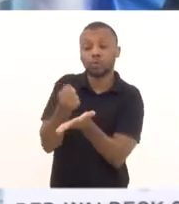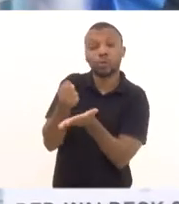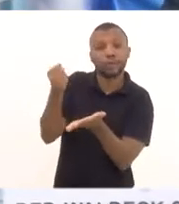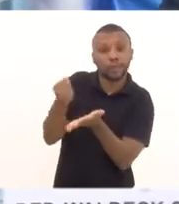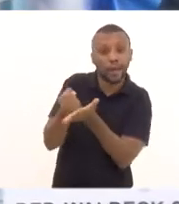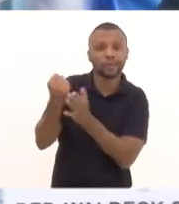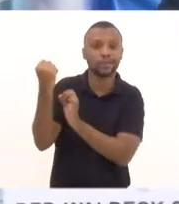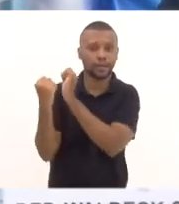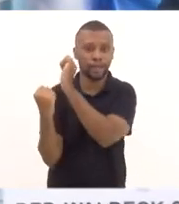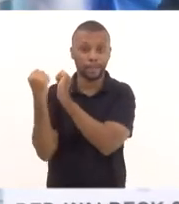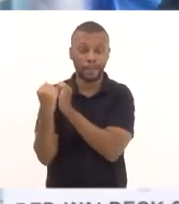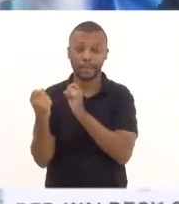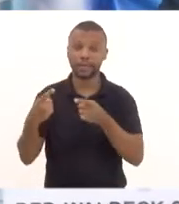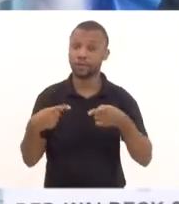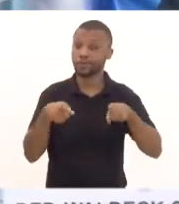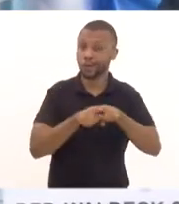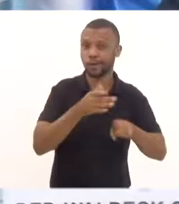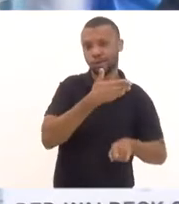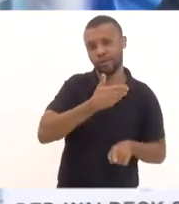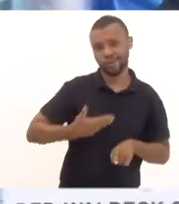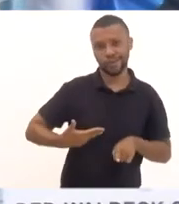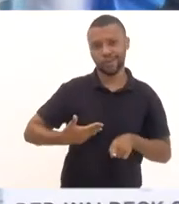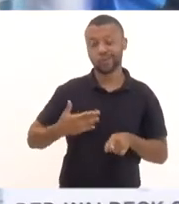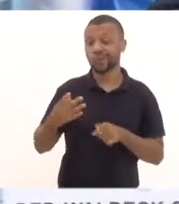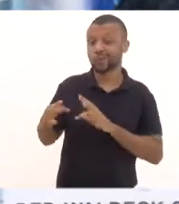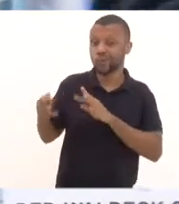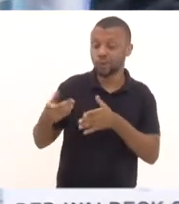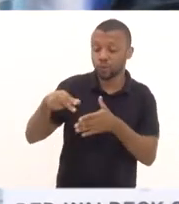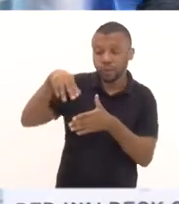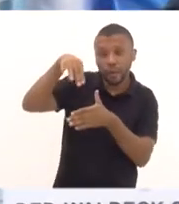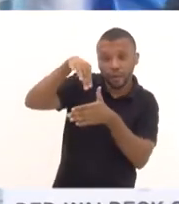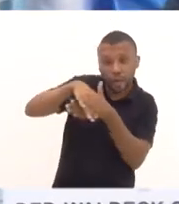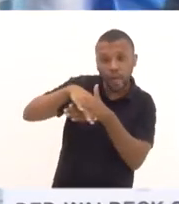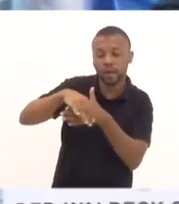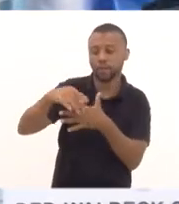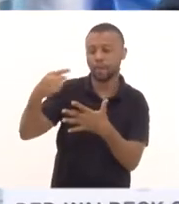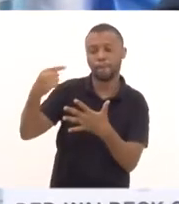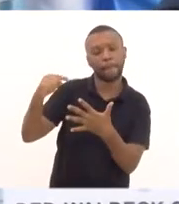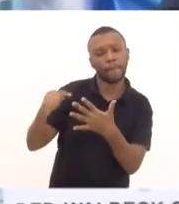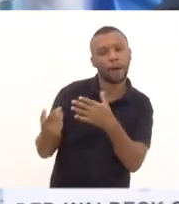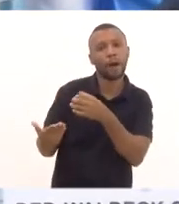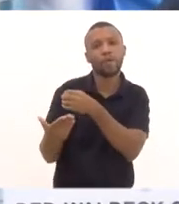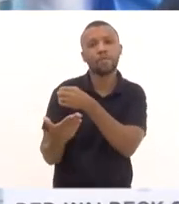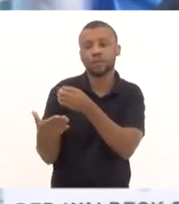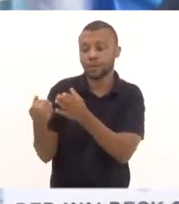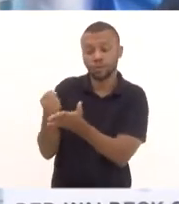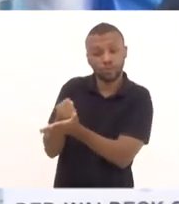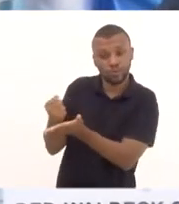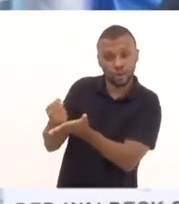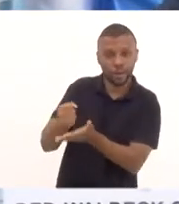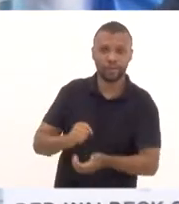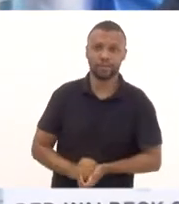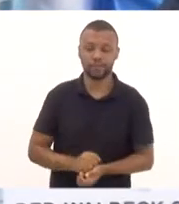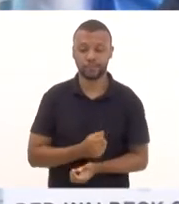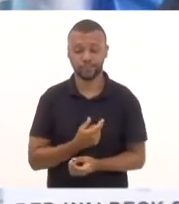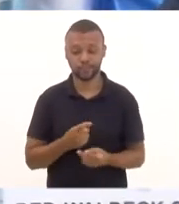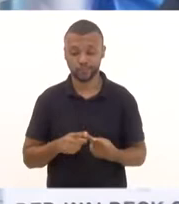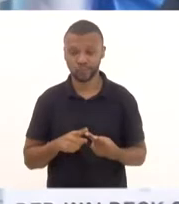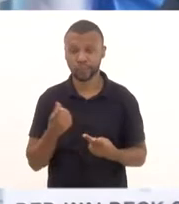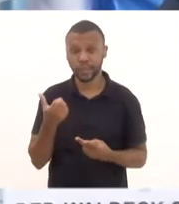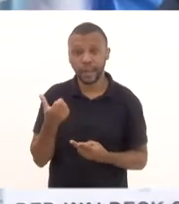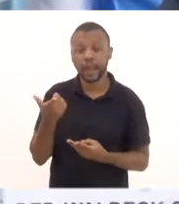com todos os seus anexos bem como os fundamentos do contrato B requerer junto à agência reguladora